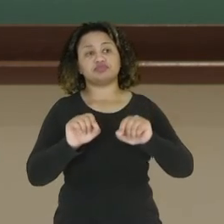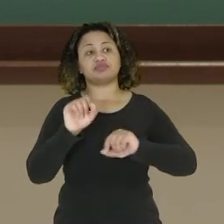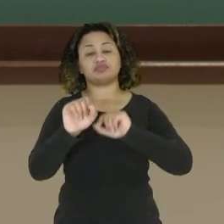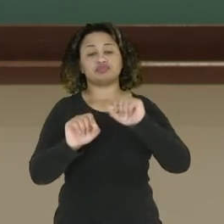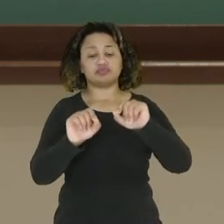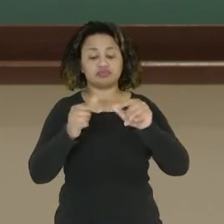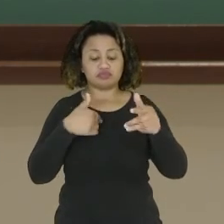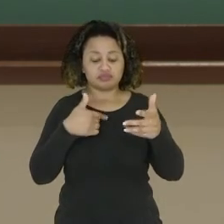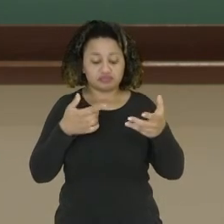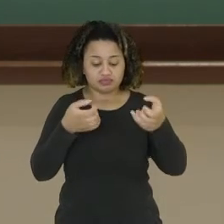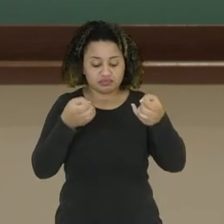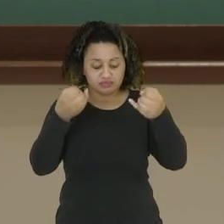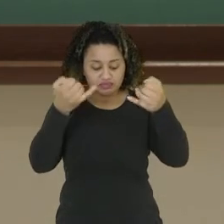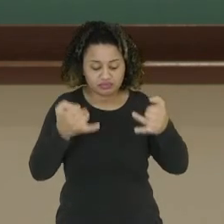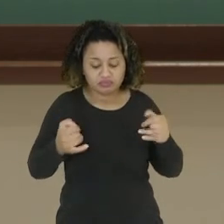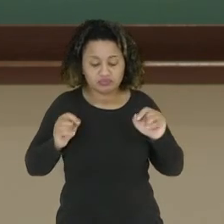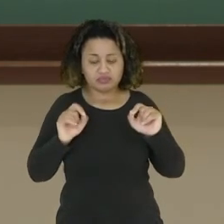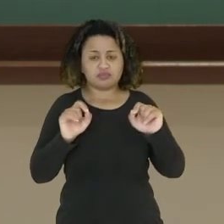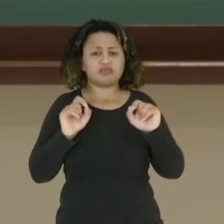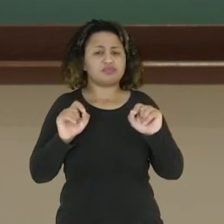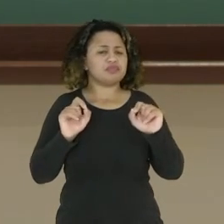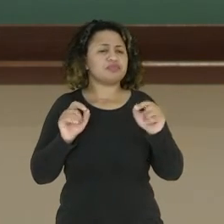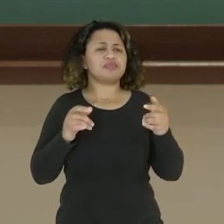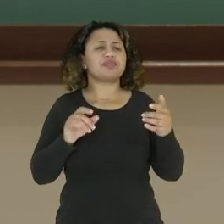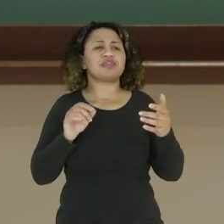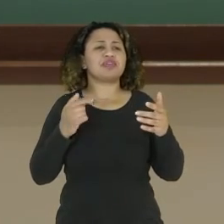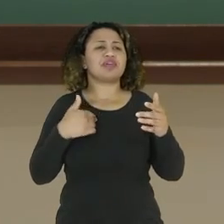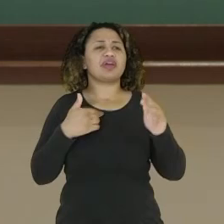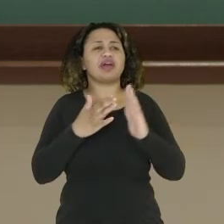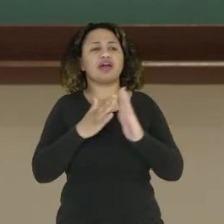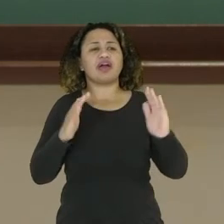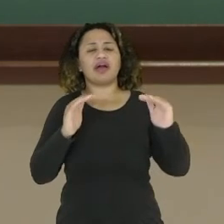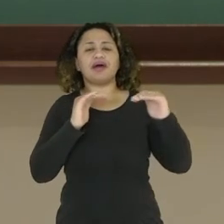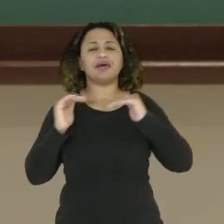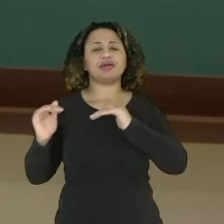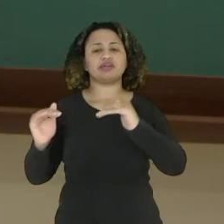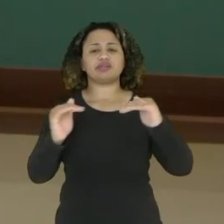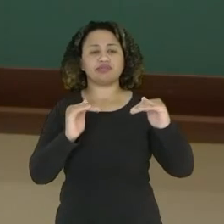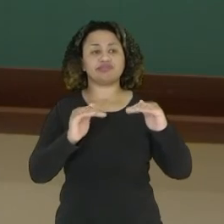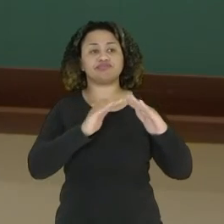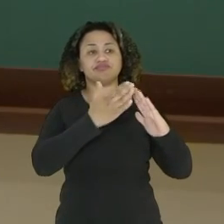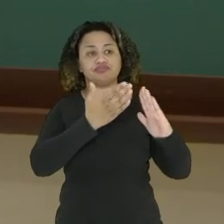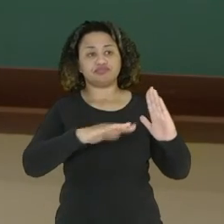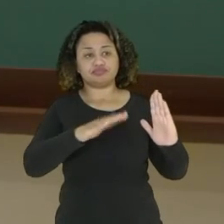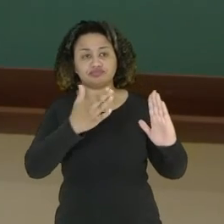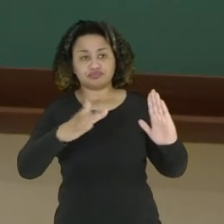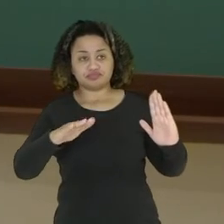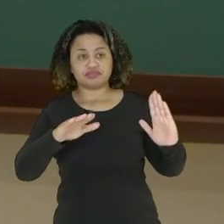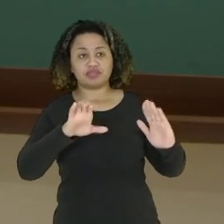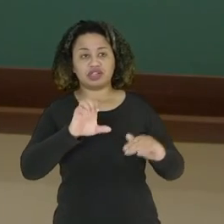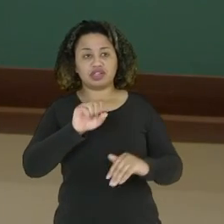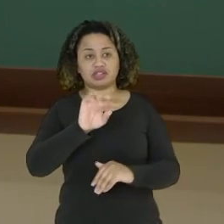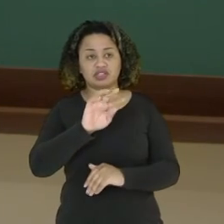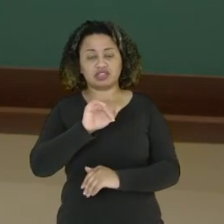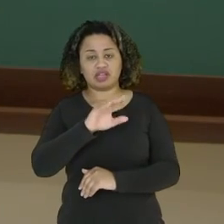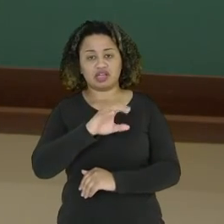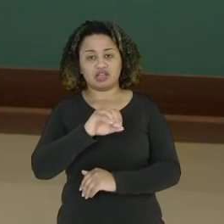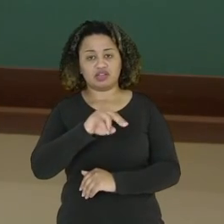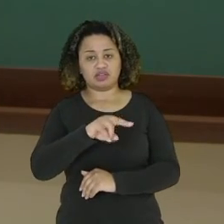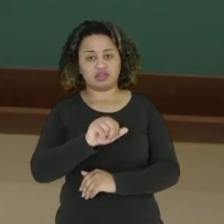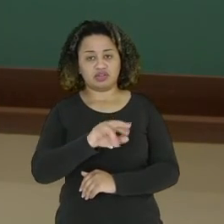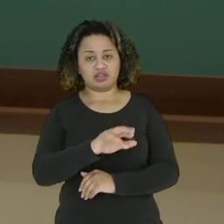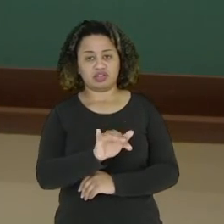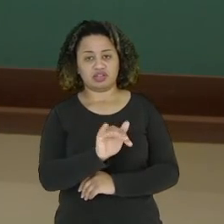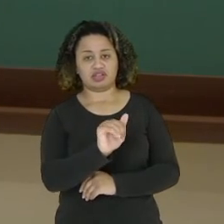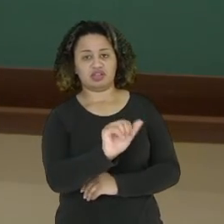então agora, falando um pouquinho de harmônico, as ondas estacionárias, pessoal, elas formam o que